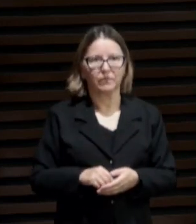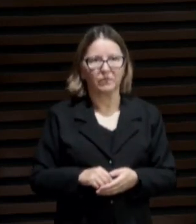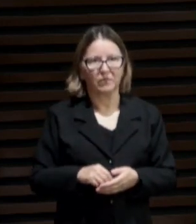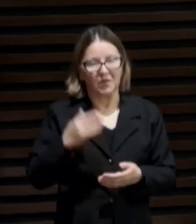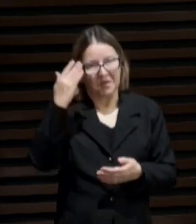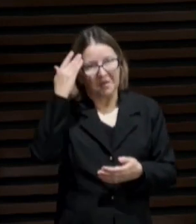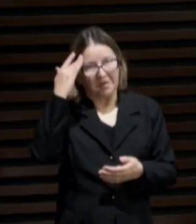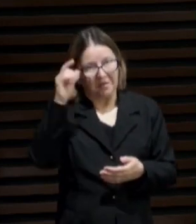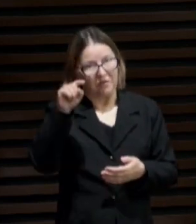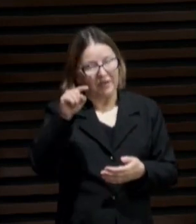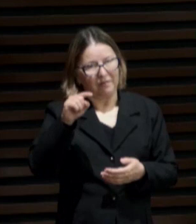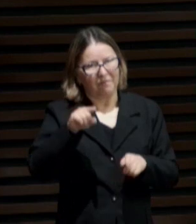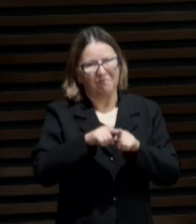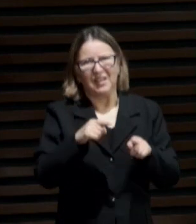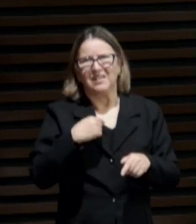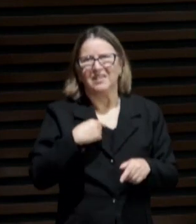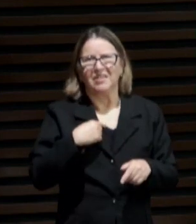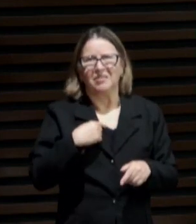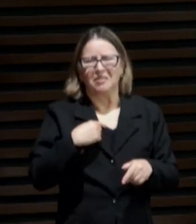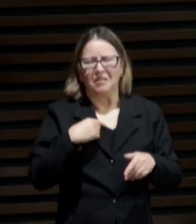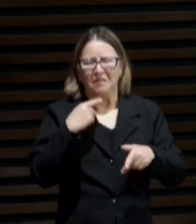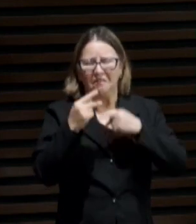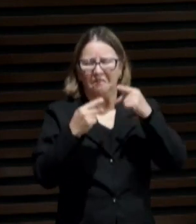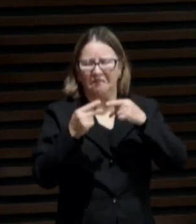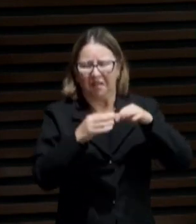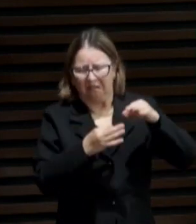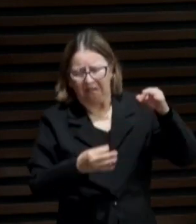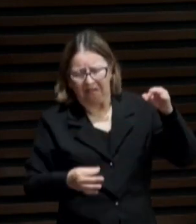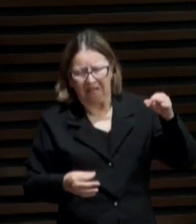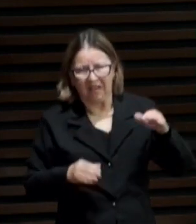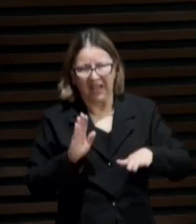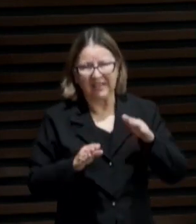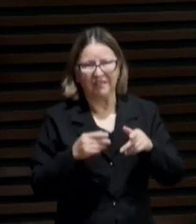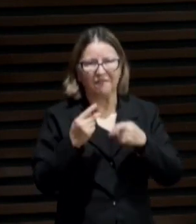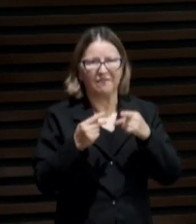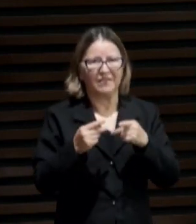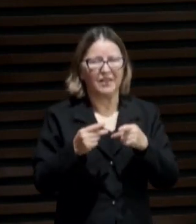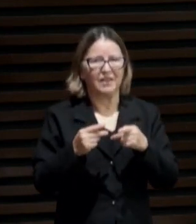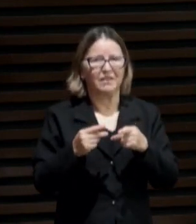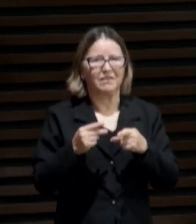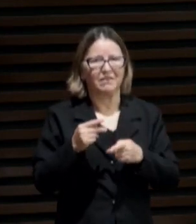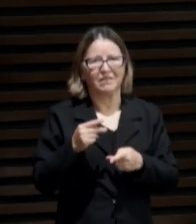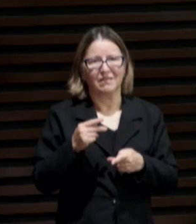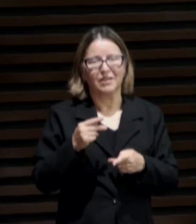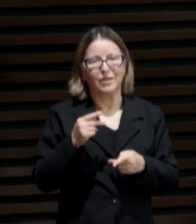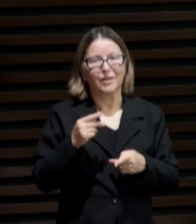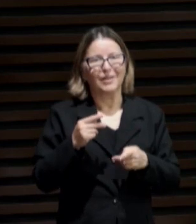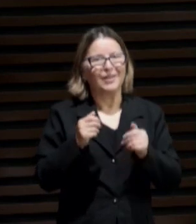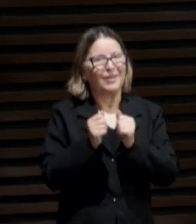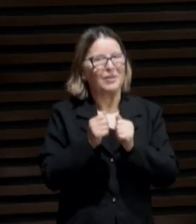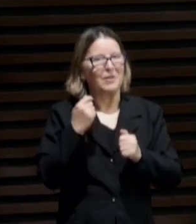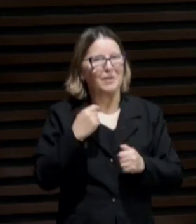falo. De vez em quando eu falo umas coisas para minha mulher que ela fica magoada comigo, fica bicuda comigo, e eu vou